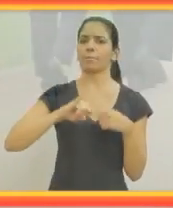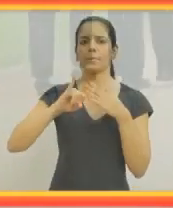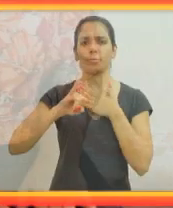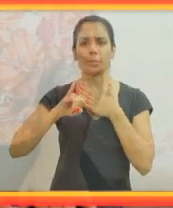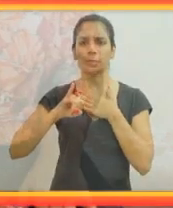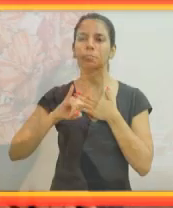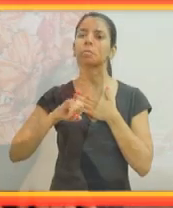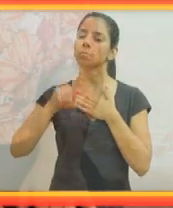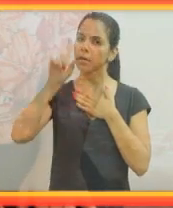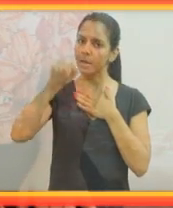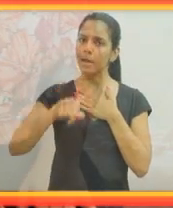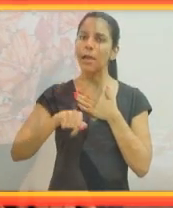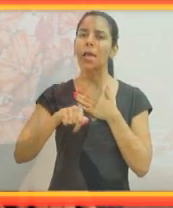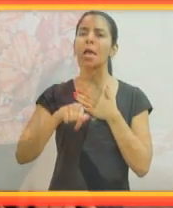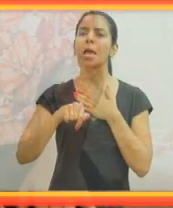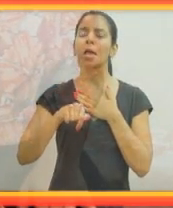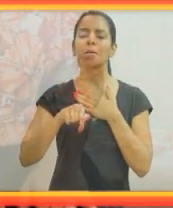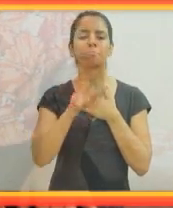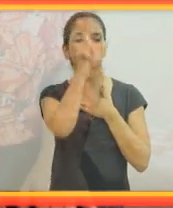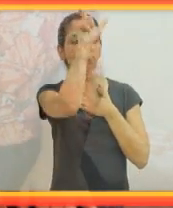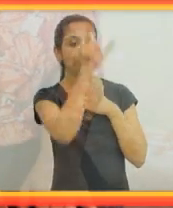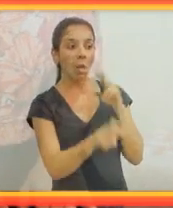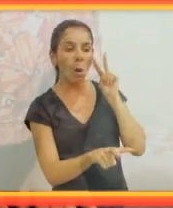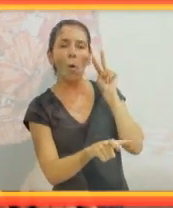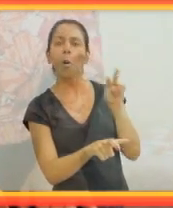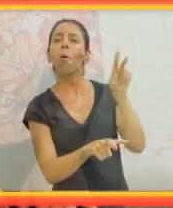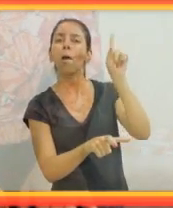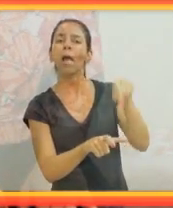muito, representa